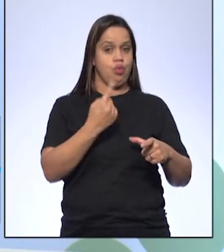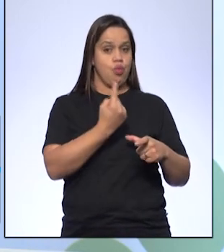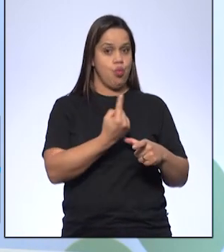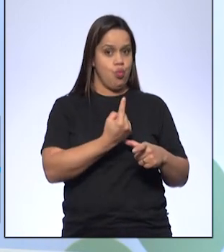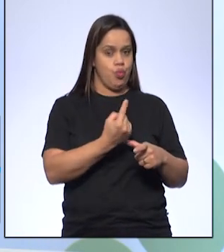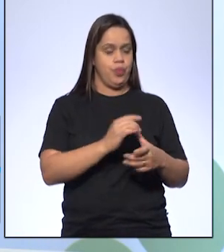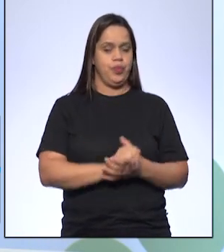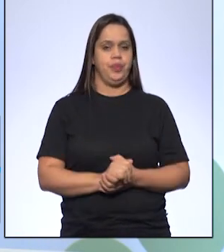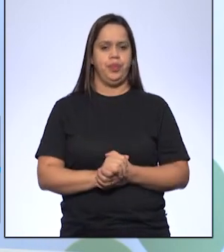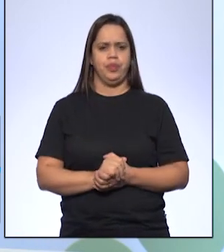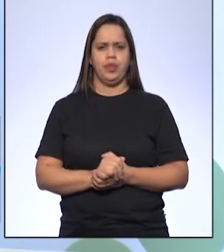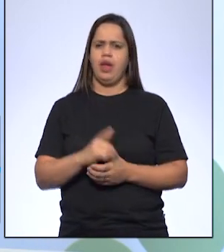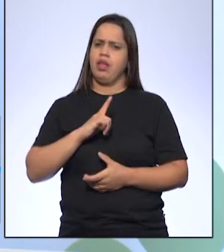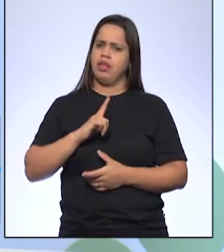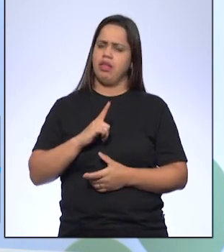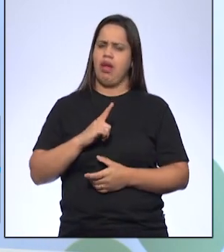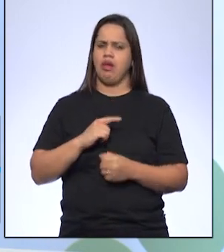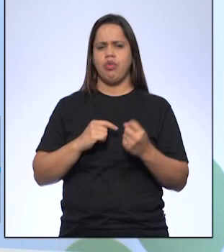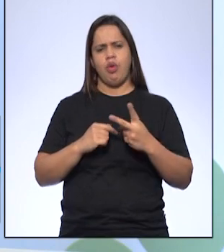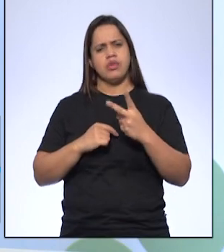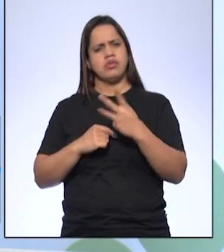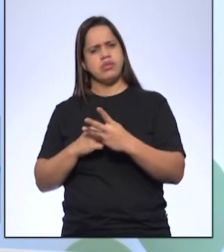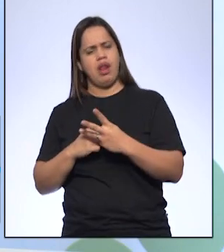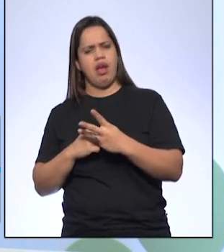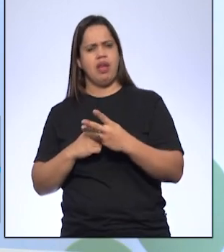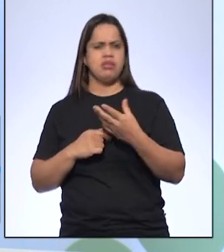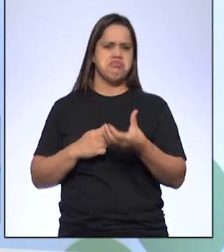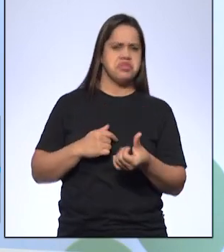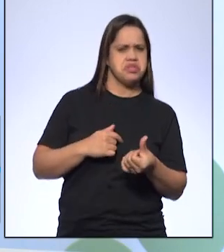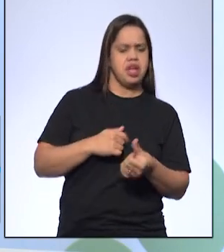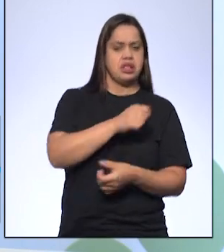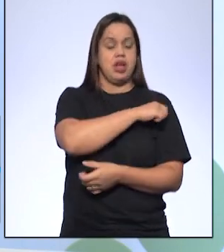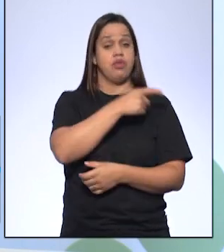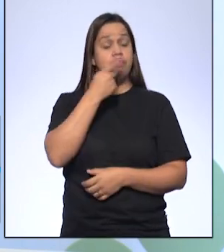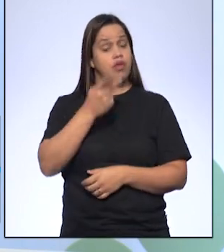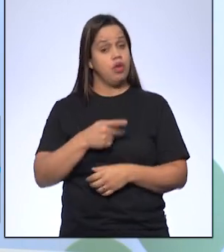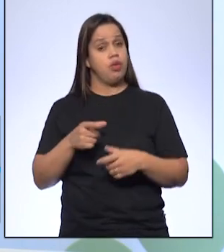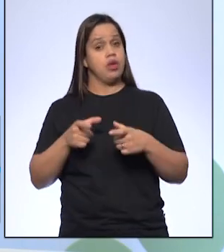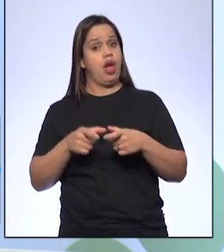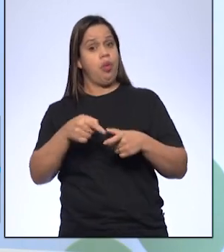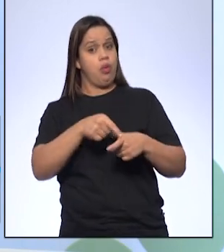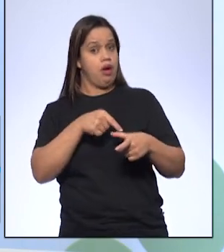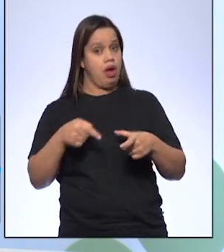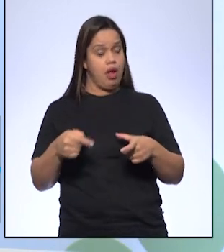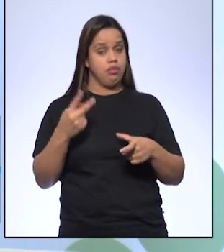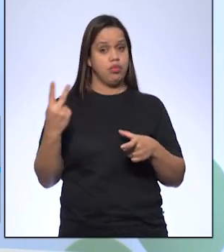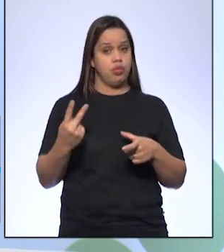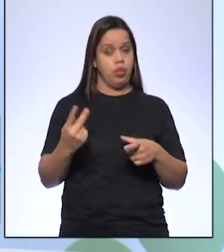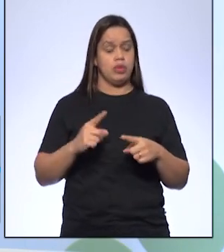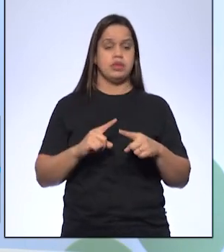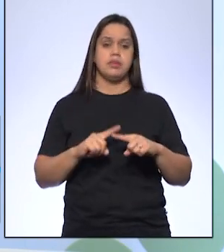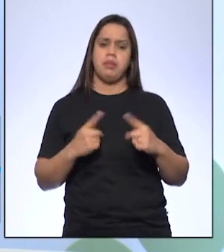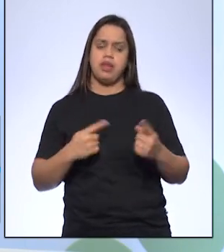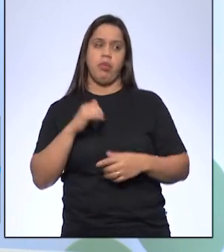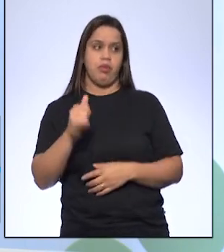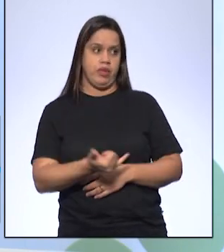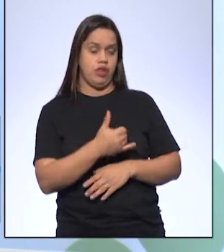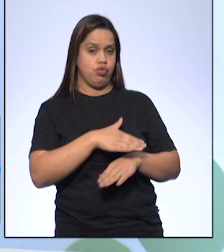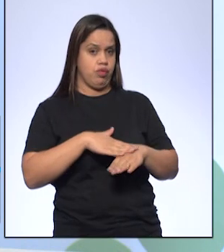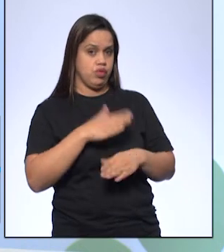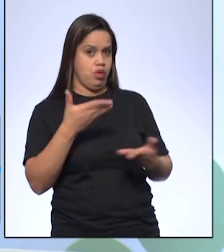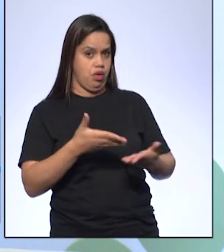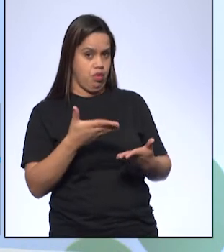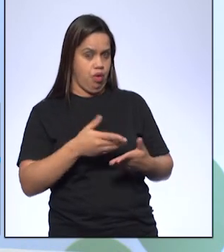aqui 2, 3, meia dúzia de alunos que disseram que é o gráfico 2. Mas eu vou aproveitar, que é o que a gente estava conversando agora no